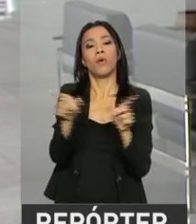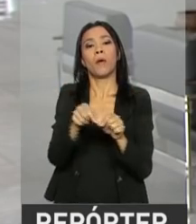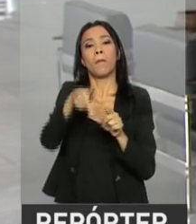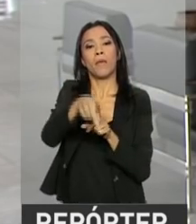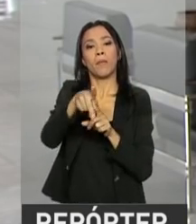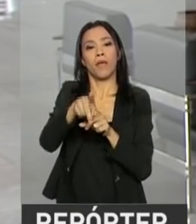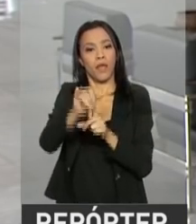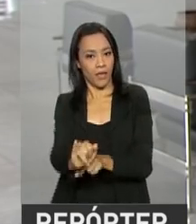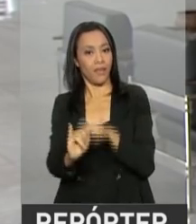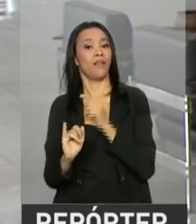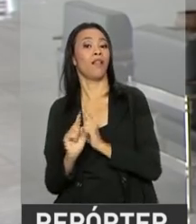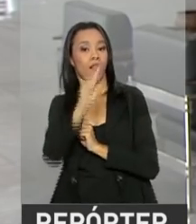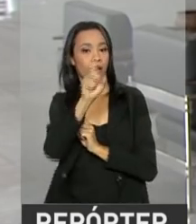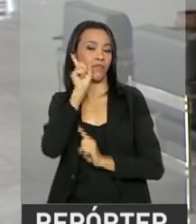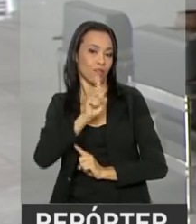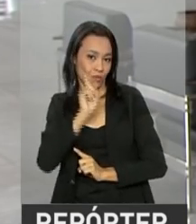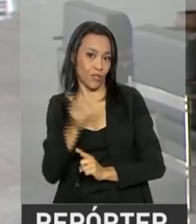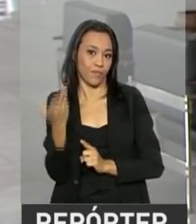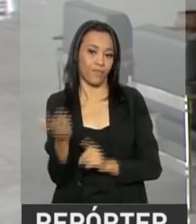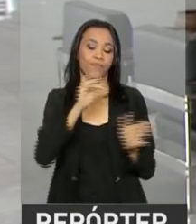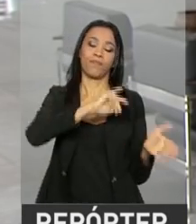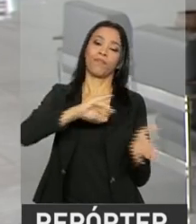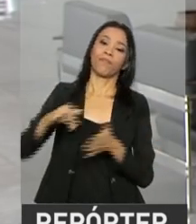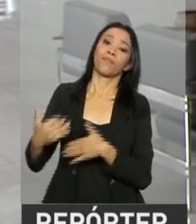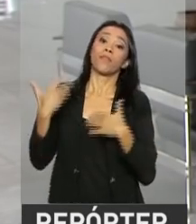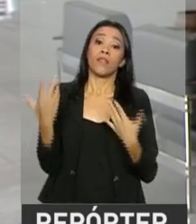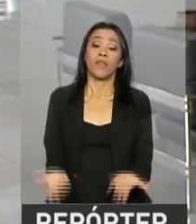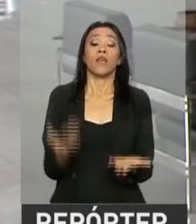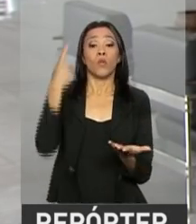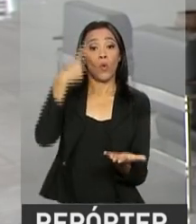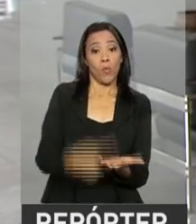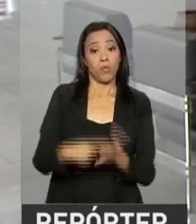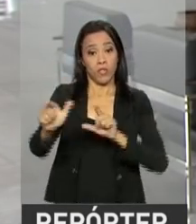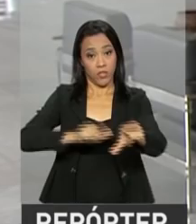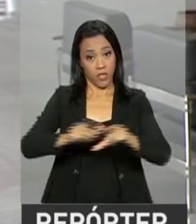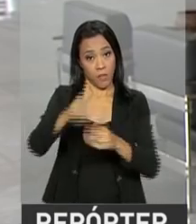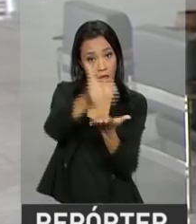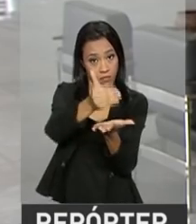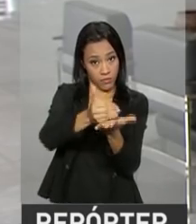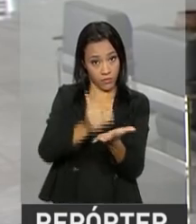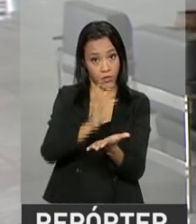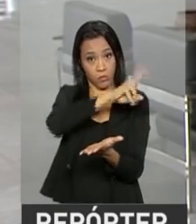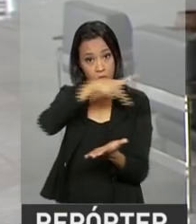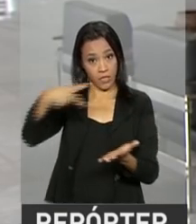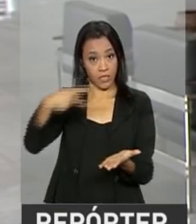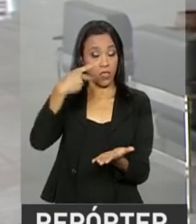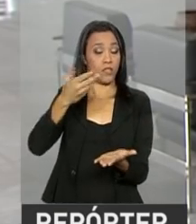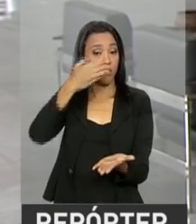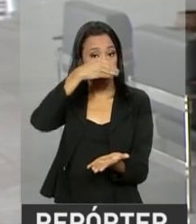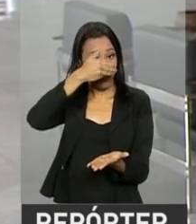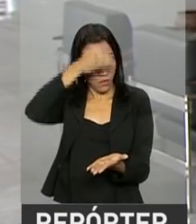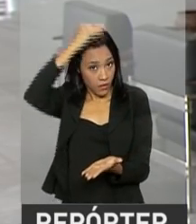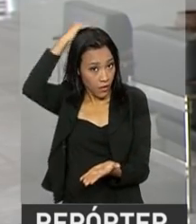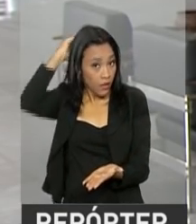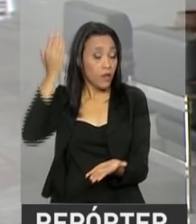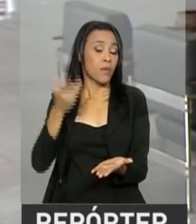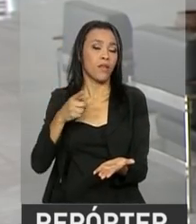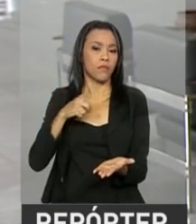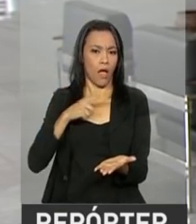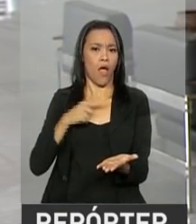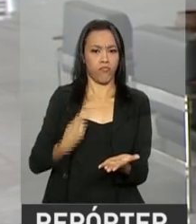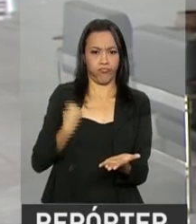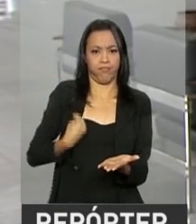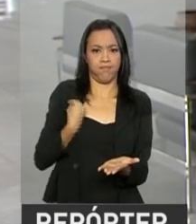país norte-americano. Bom, ainda na agenda do presidente, hoje, nesse momento, o presidente está reunido